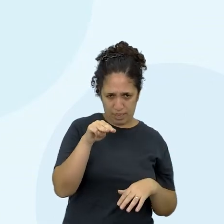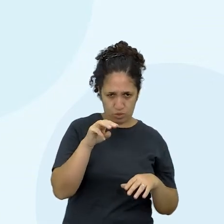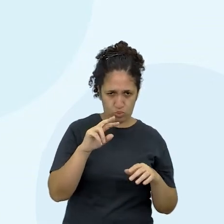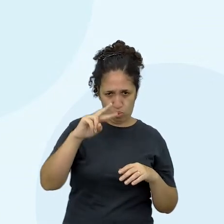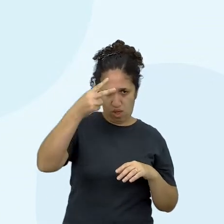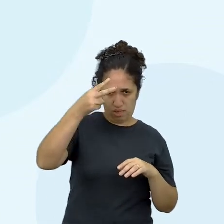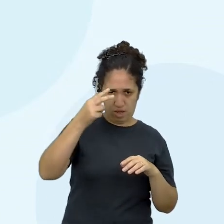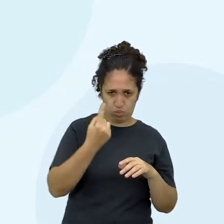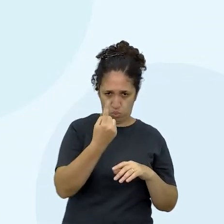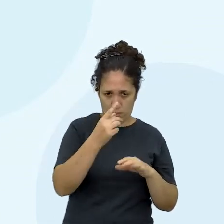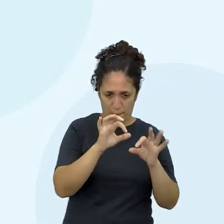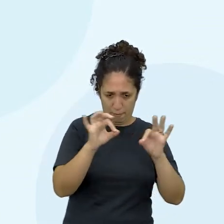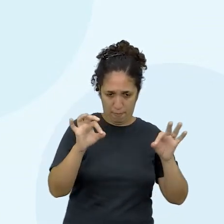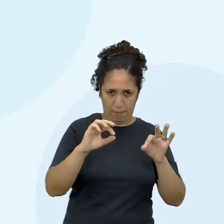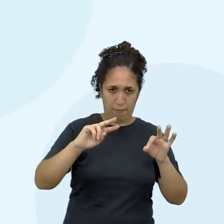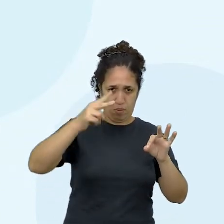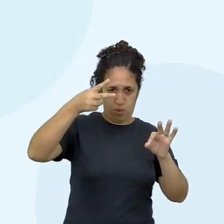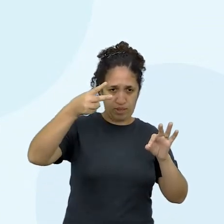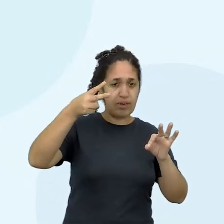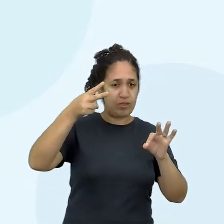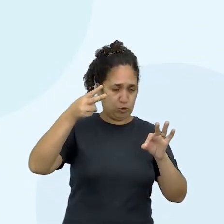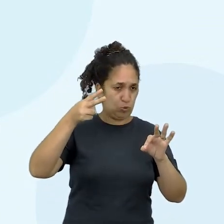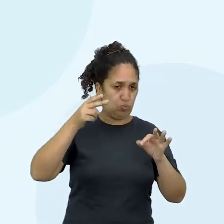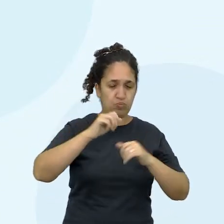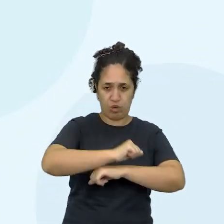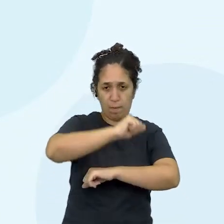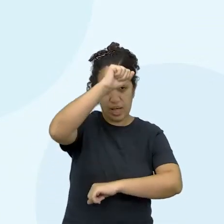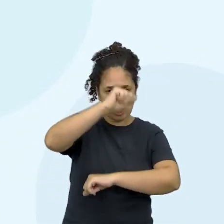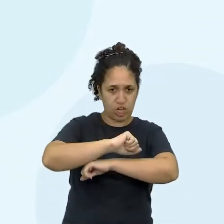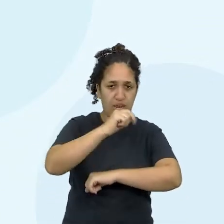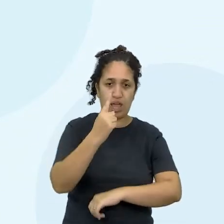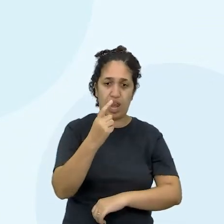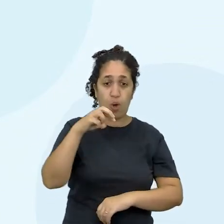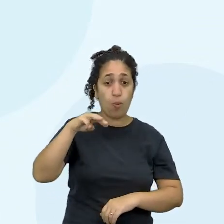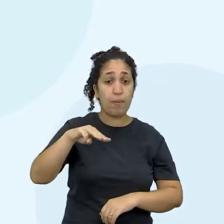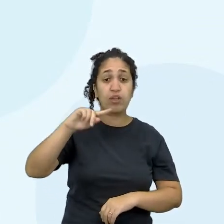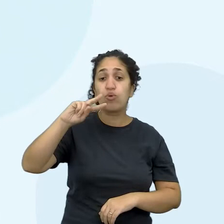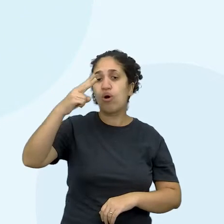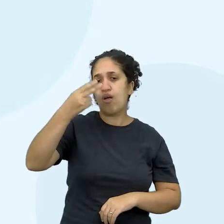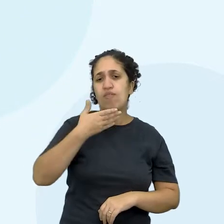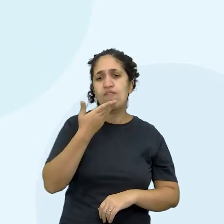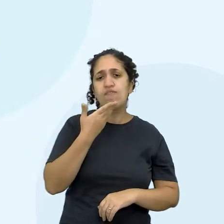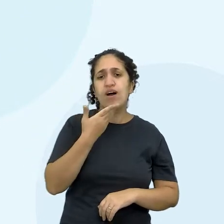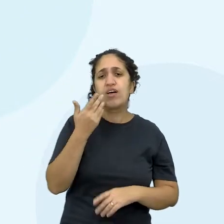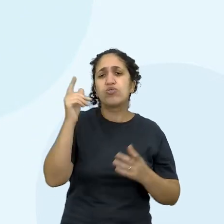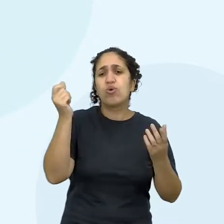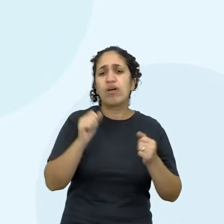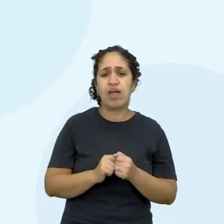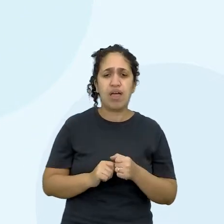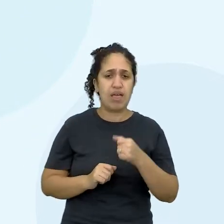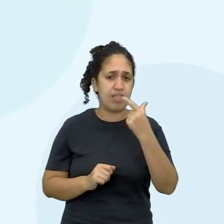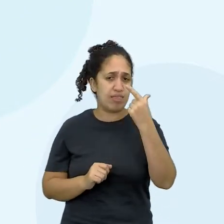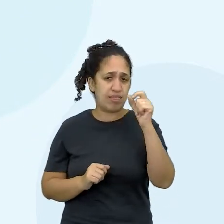Uma janela que tem 1 metro quadrado. Ó, uma janela que tem 1 metro quadrado vai ser fácil, é só dividir 10 lumens por 1